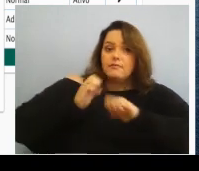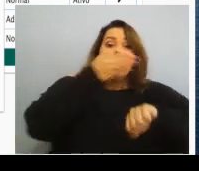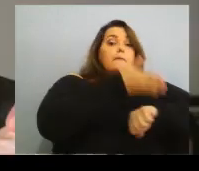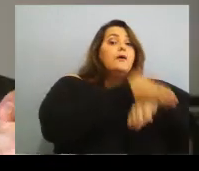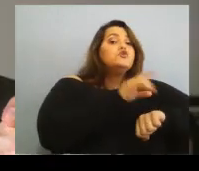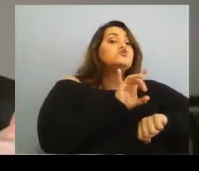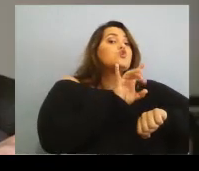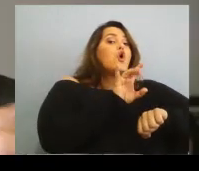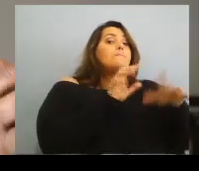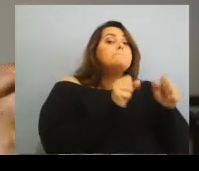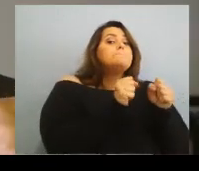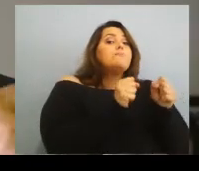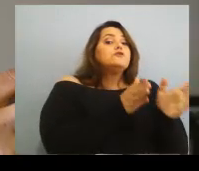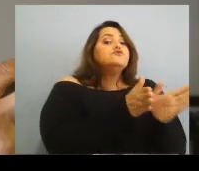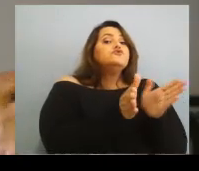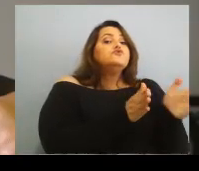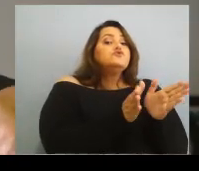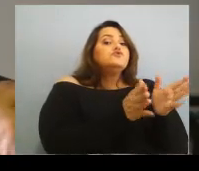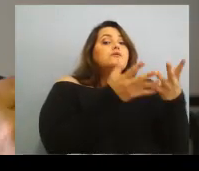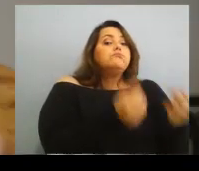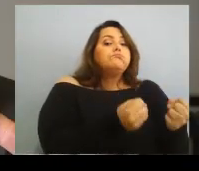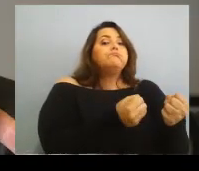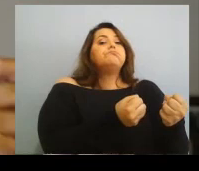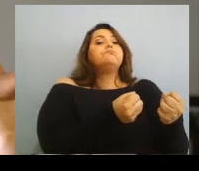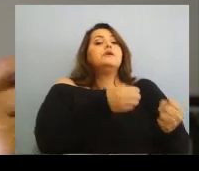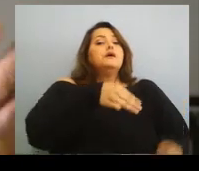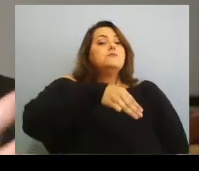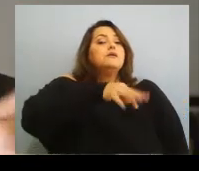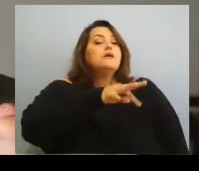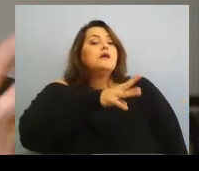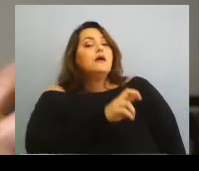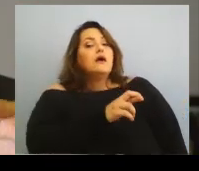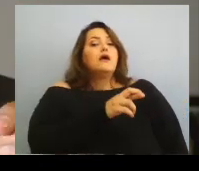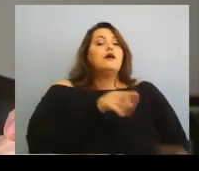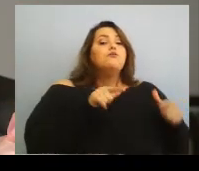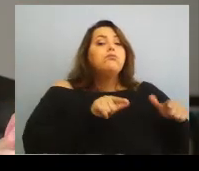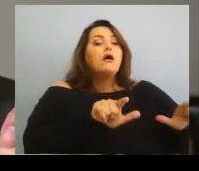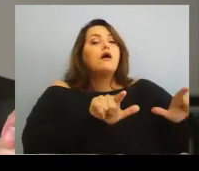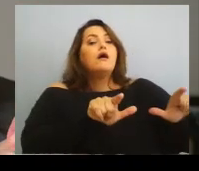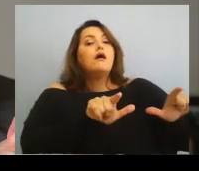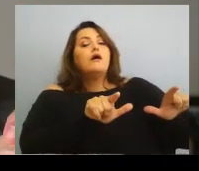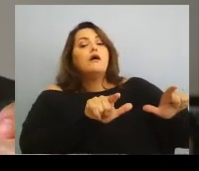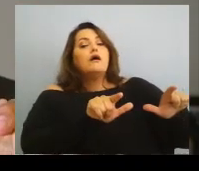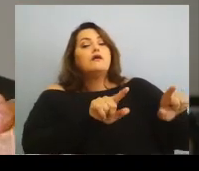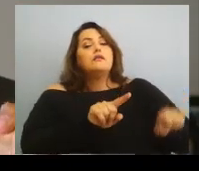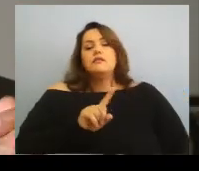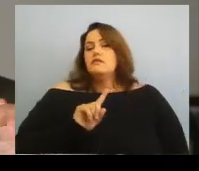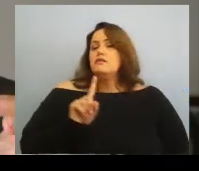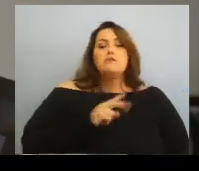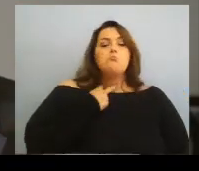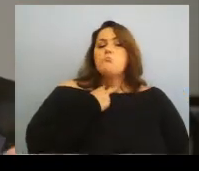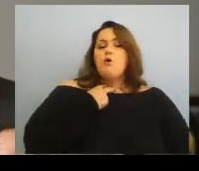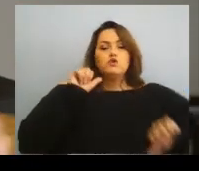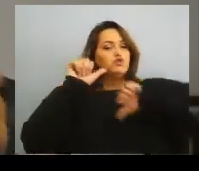pode fazer emissões, recebimentos de MTR, CDF se for do destinador, mas ele não tem condição